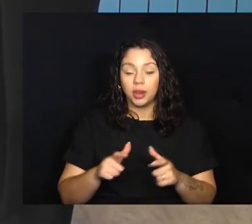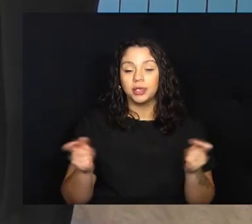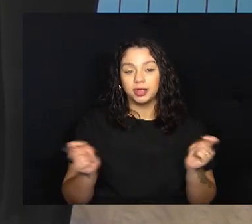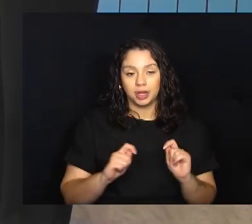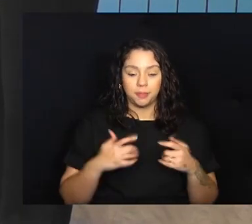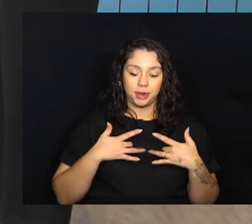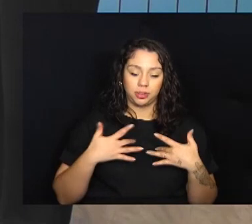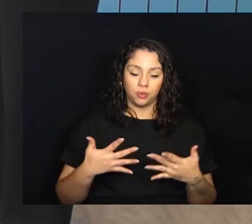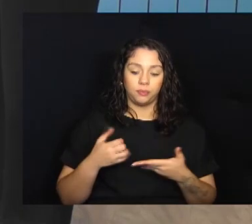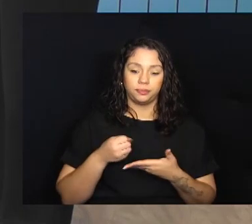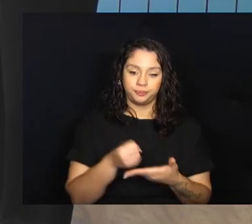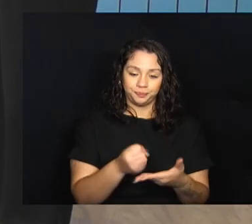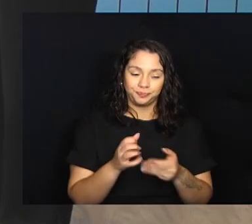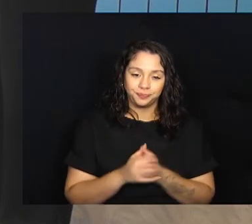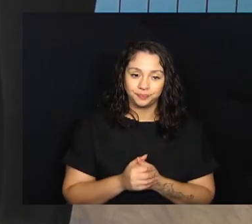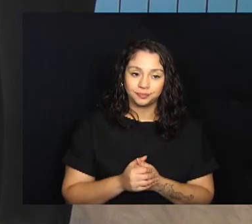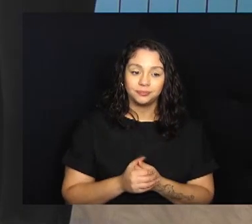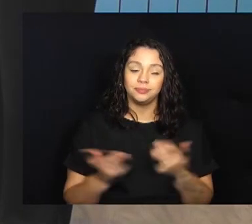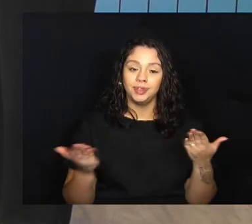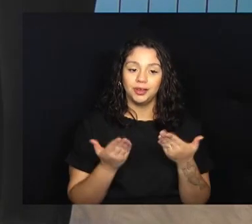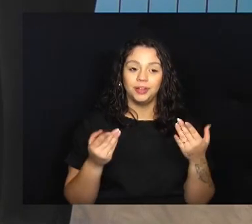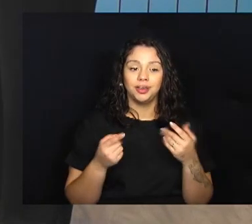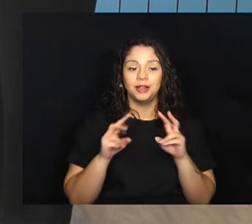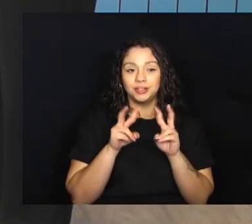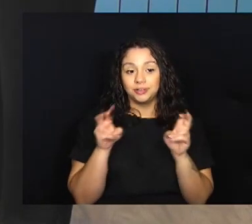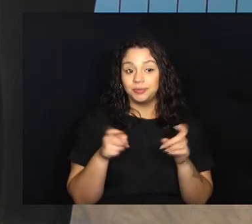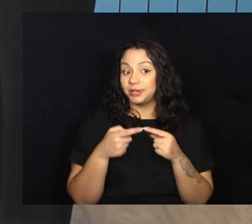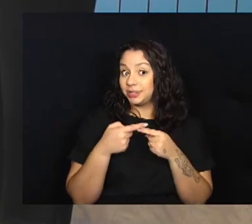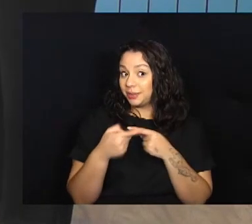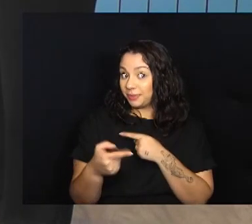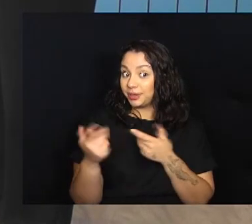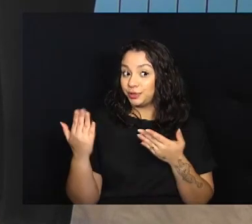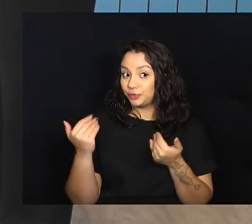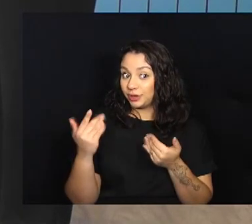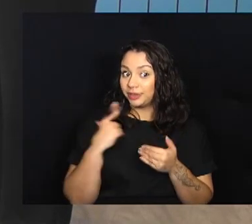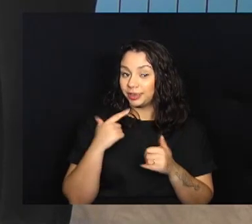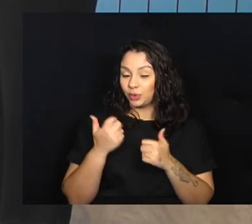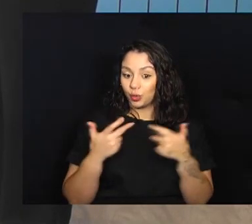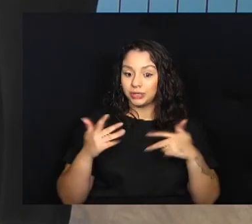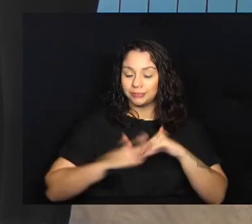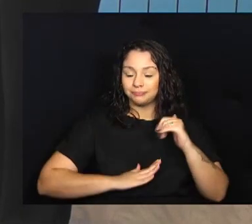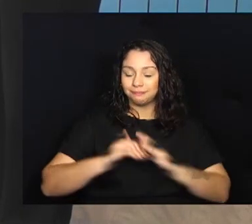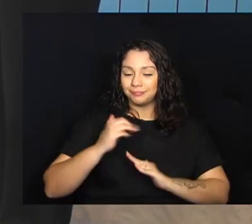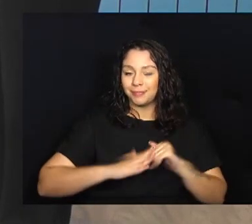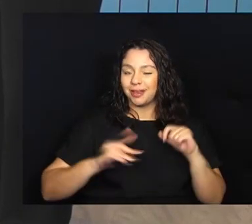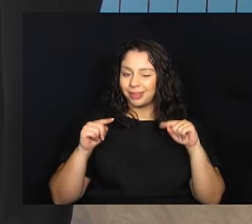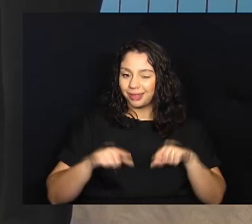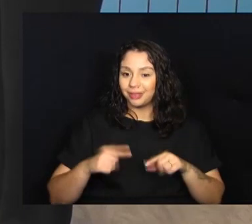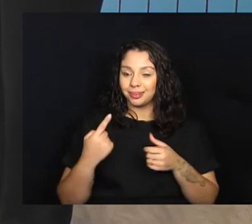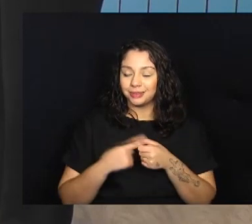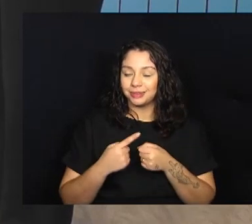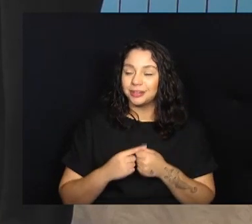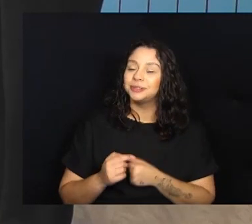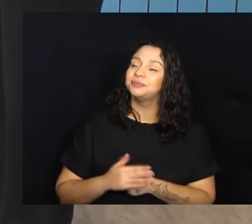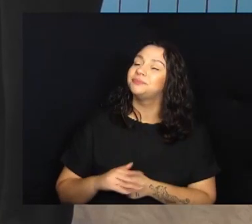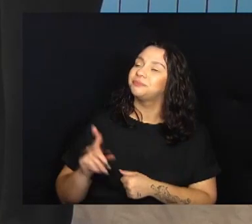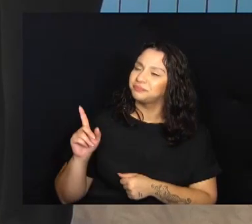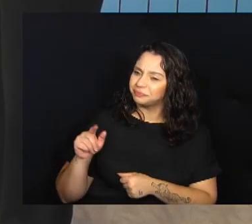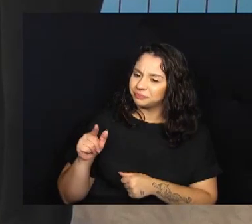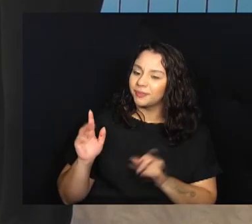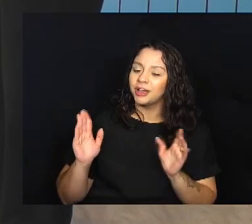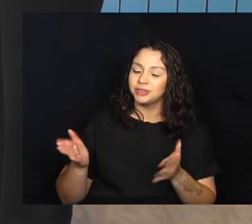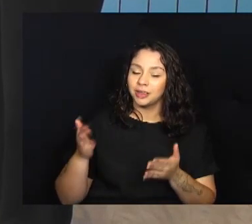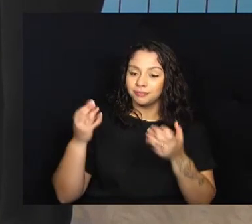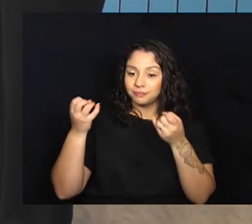Abreu, vamos falar agora sobre a Semana da Juventude, porque tem muitas ações aqui na cidade, hein? Nós já falamos aqui na TV